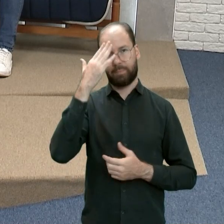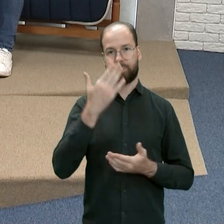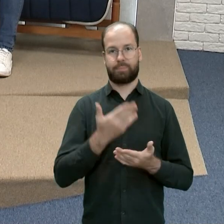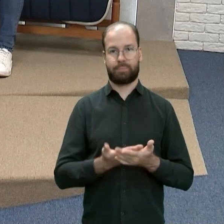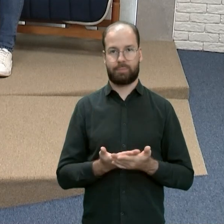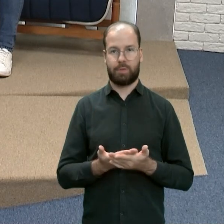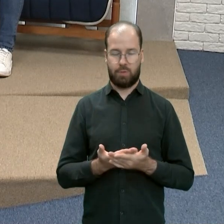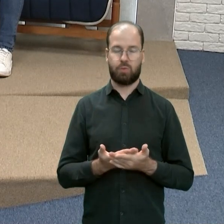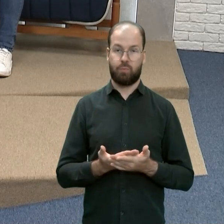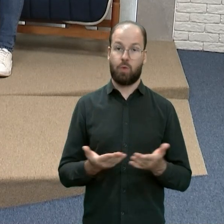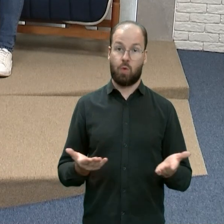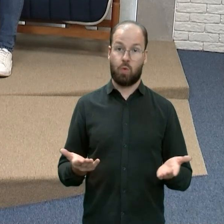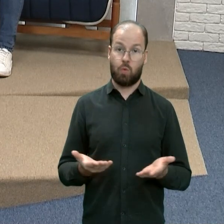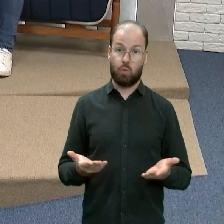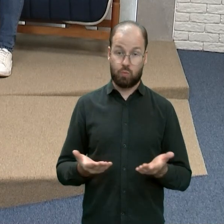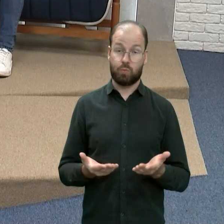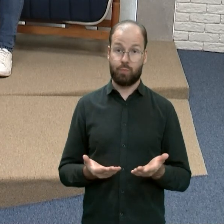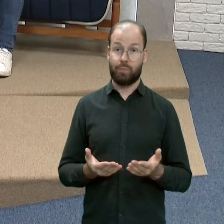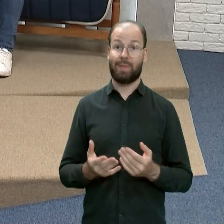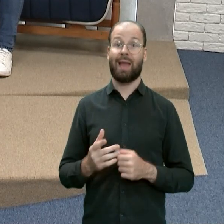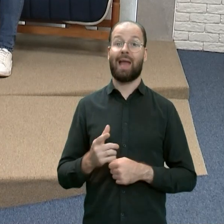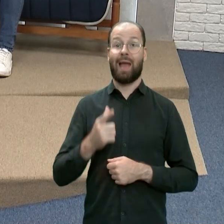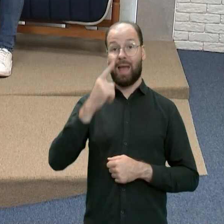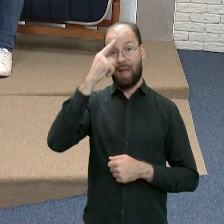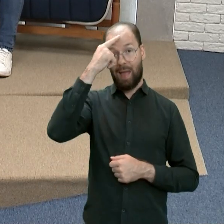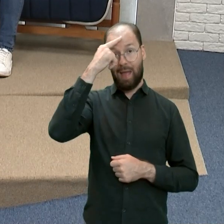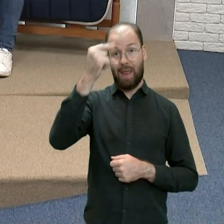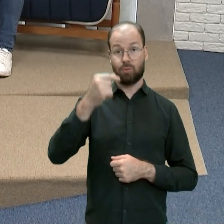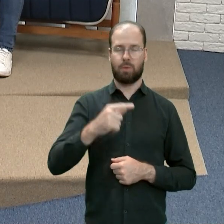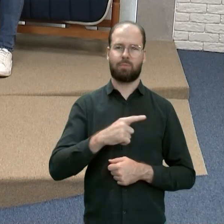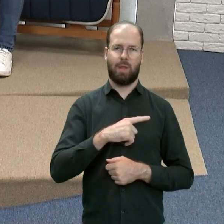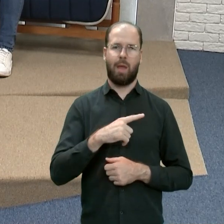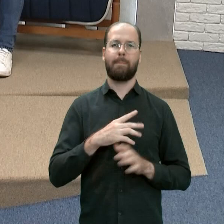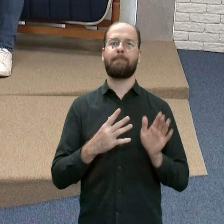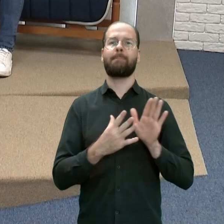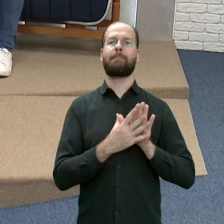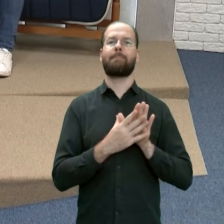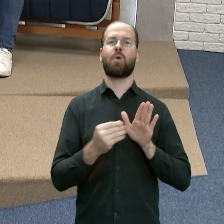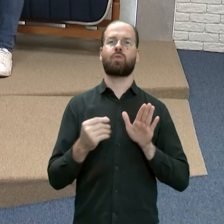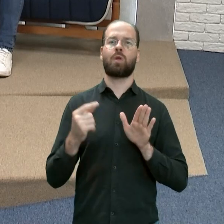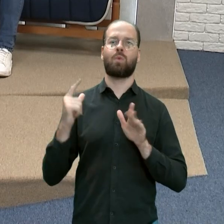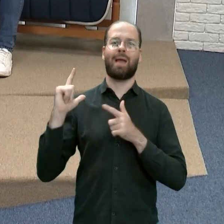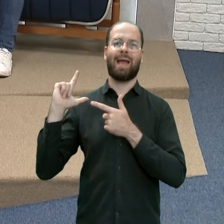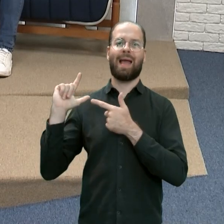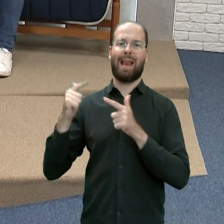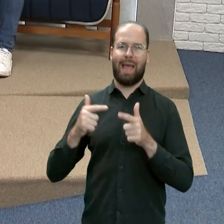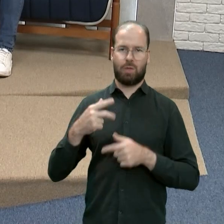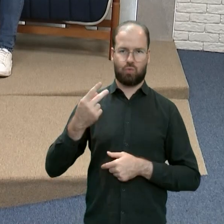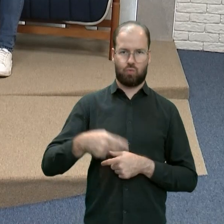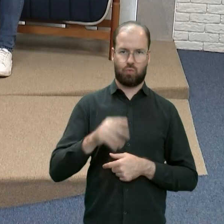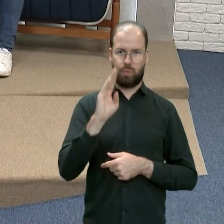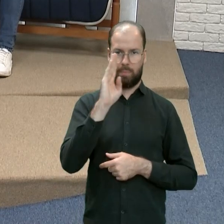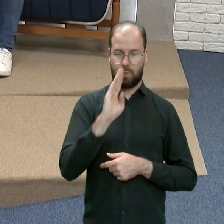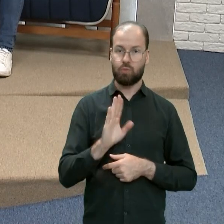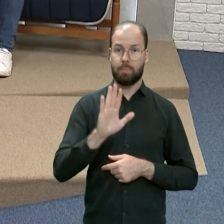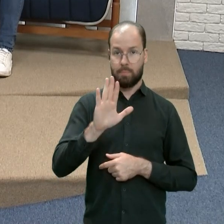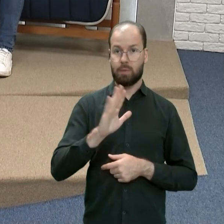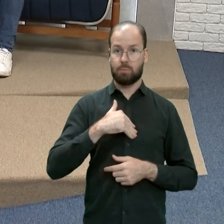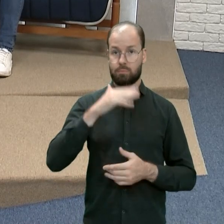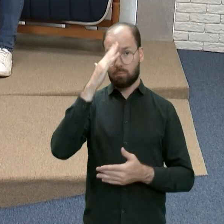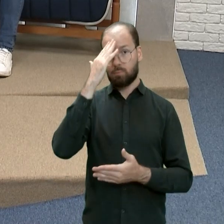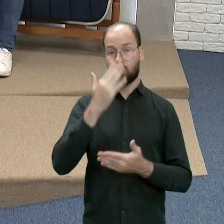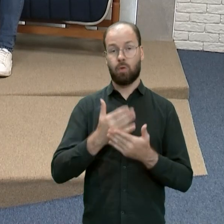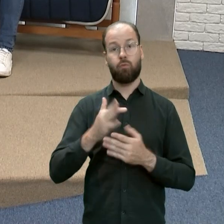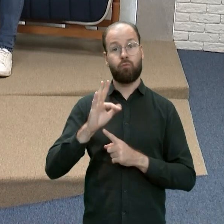assim, hoje a graduação, ela ainda tem um modelo clássico, né, no Brasil. Mas eu acredito que, no futuro